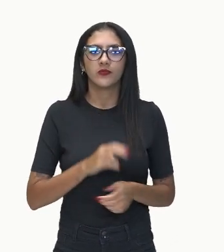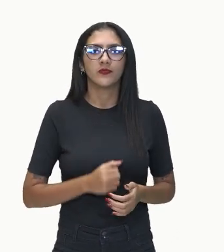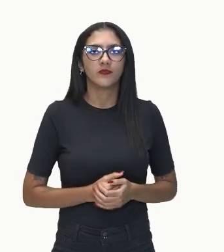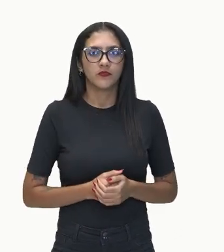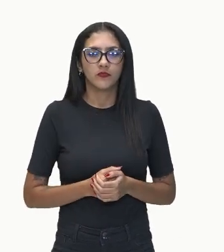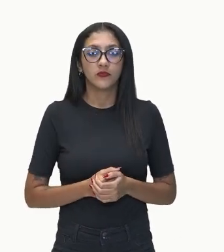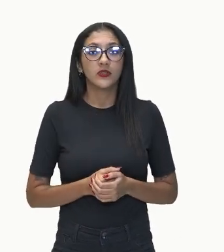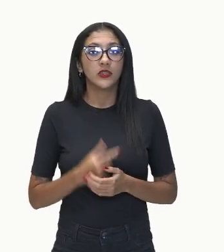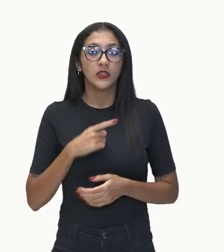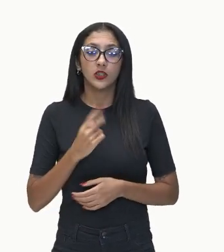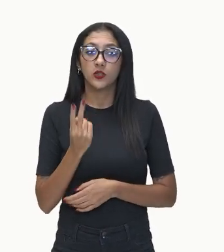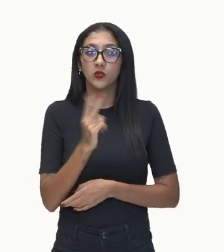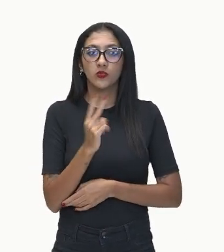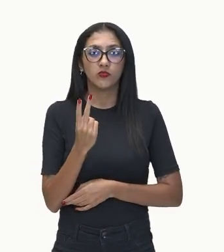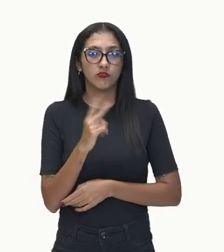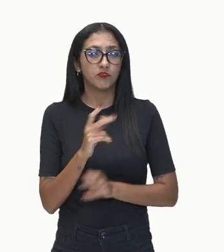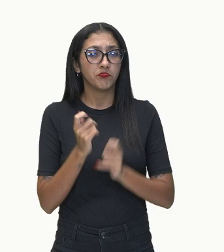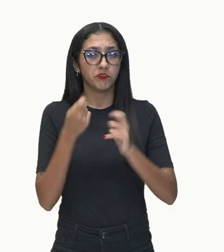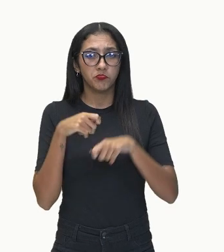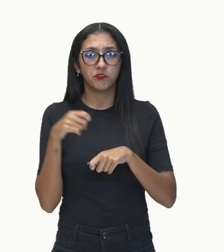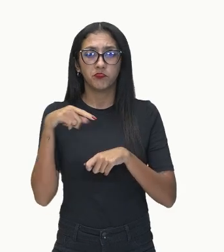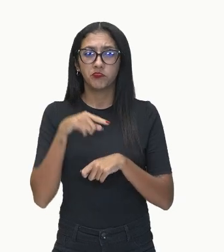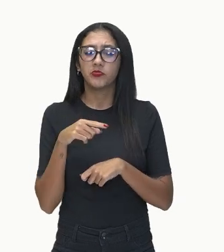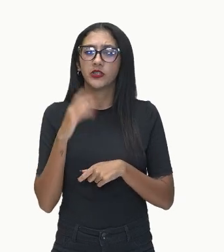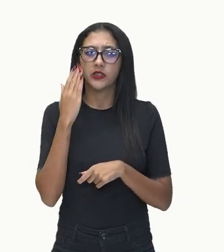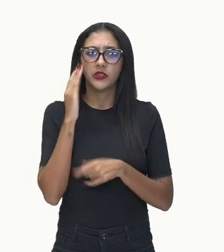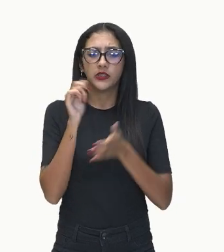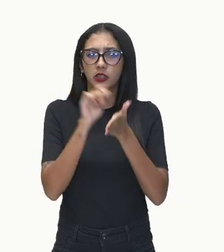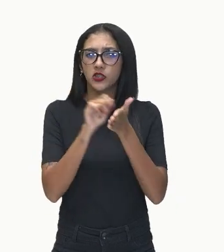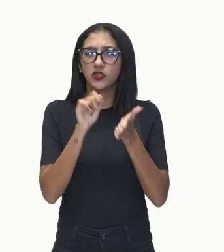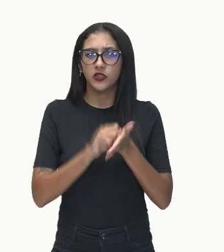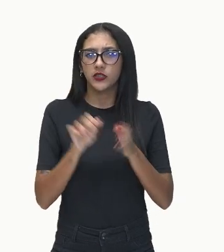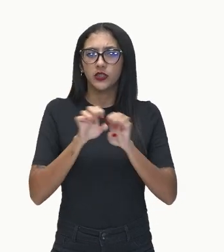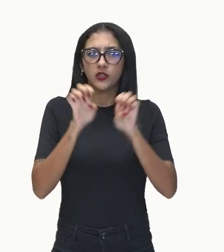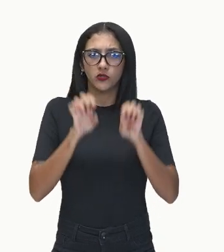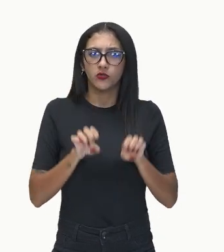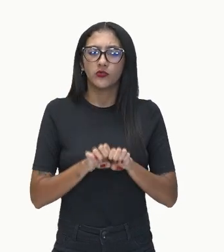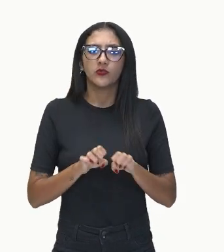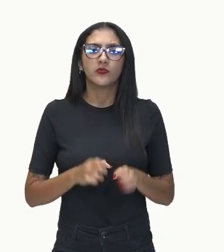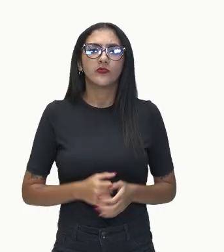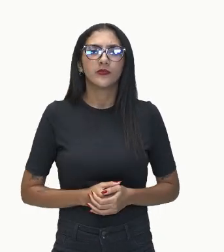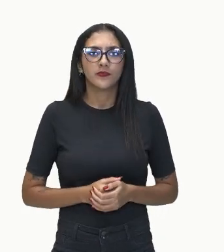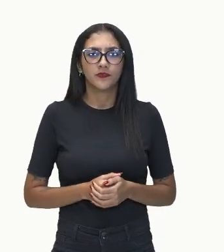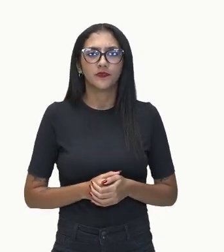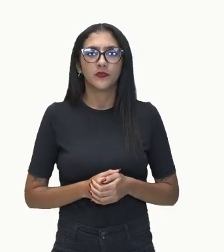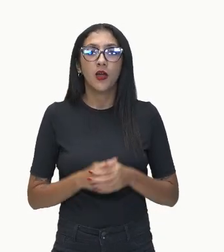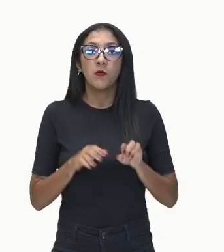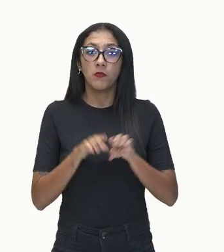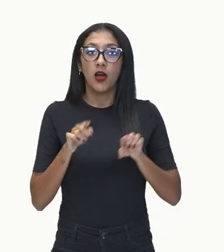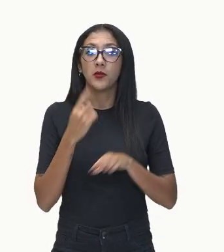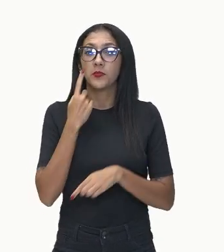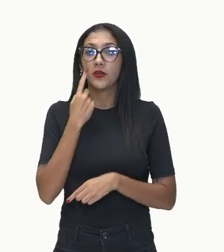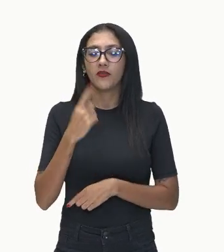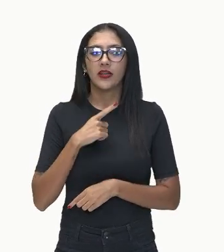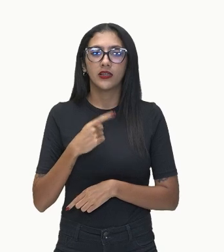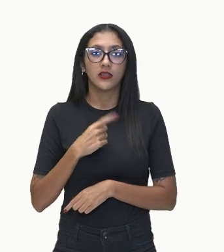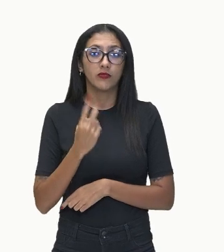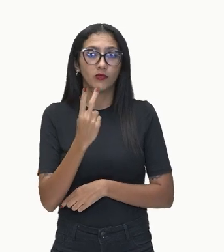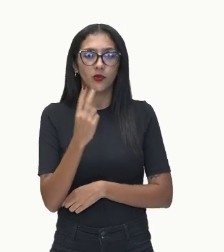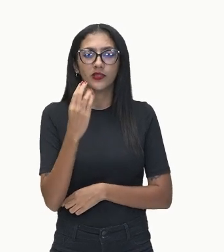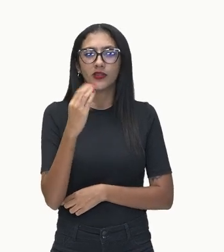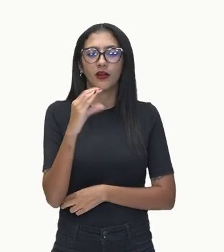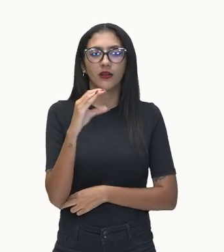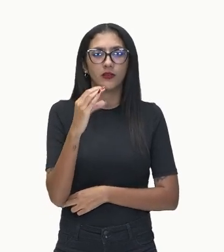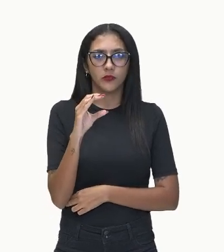ou desse outro jeito aqui que está mais simplificado. Mas observem que aqui tem 2 carbonos. Continua sendo